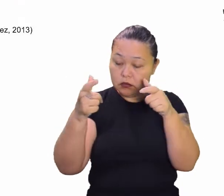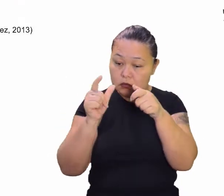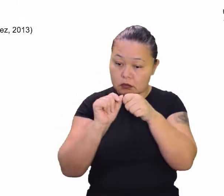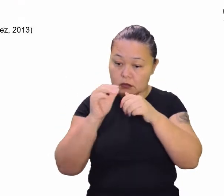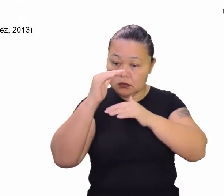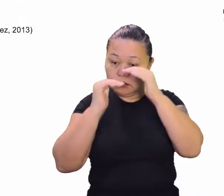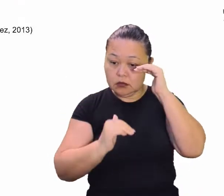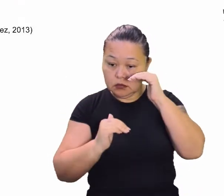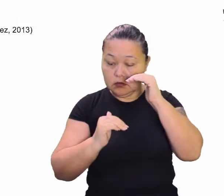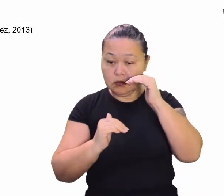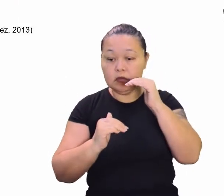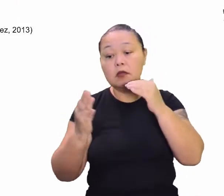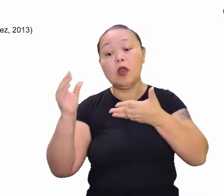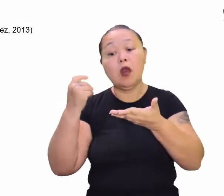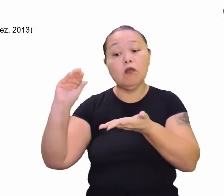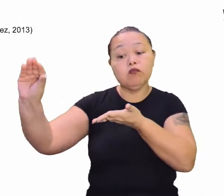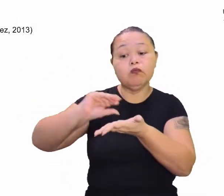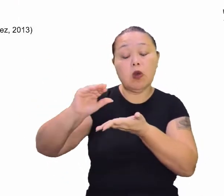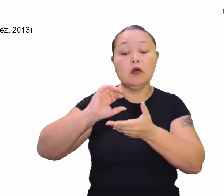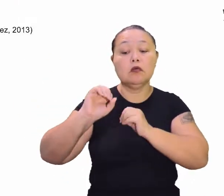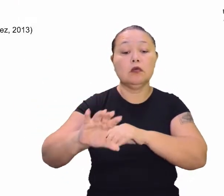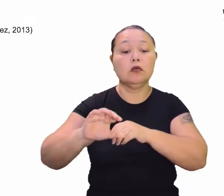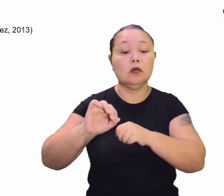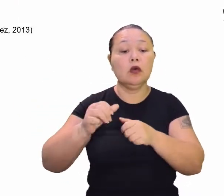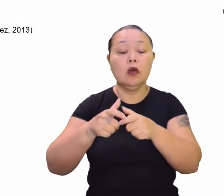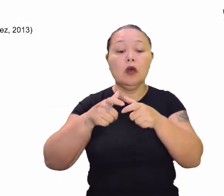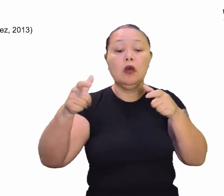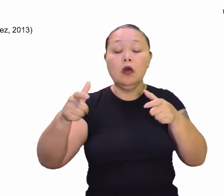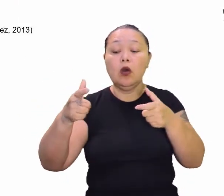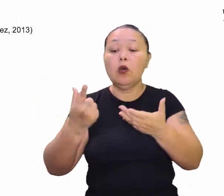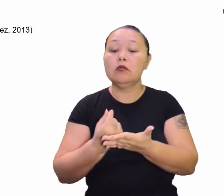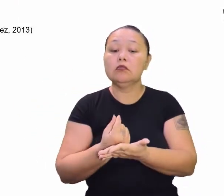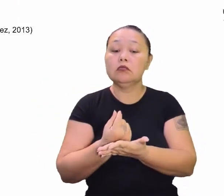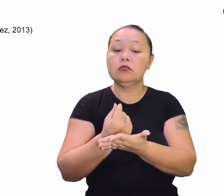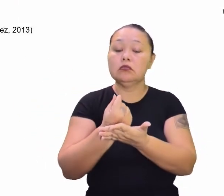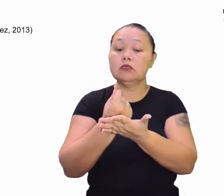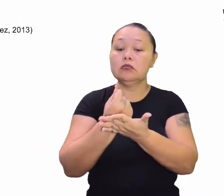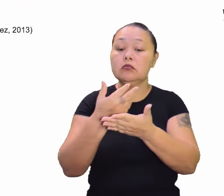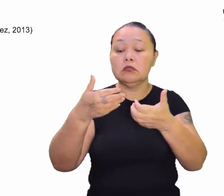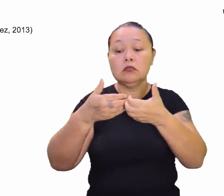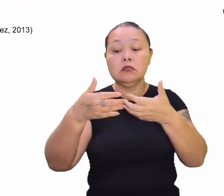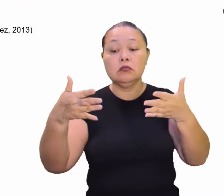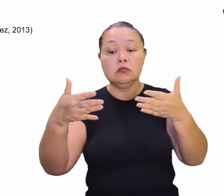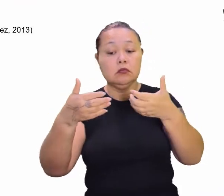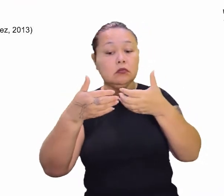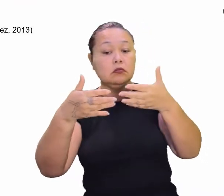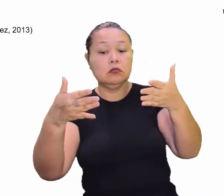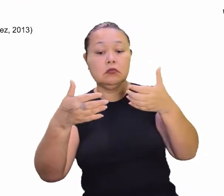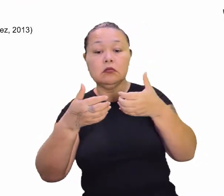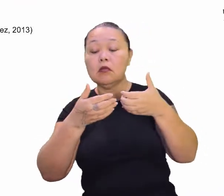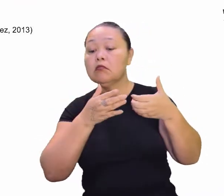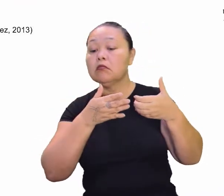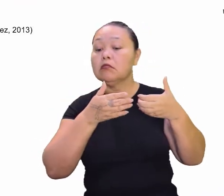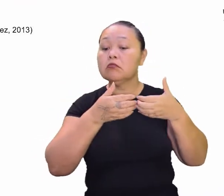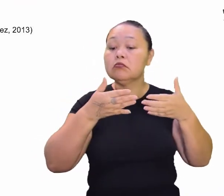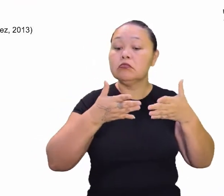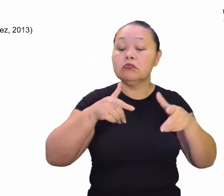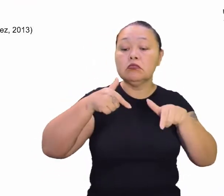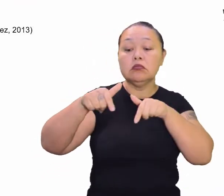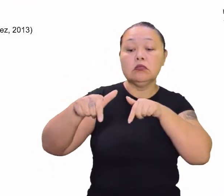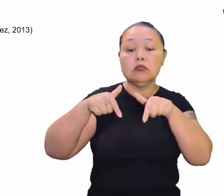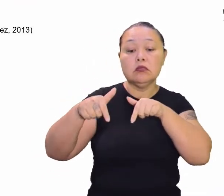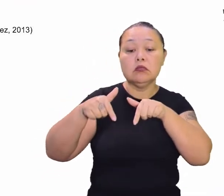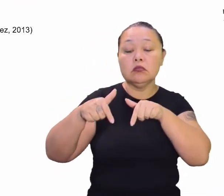Ásia, investimentos em educação, o crescimento econômico. Muitos países começaram a